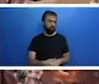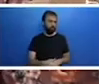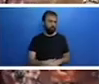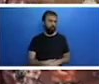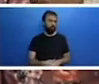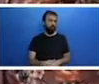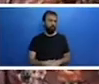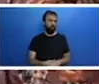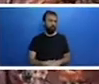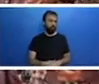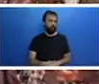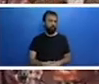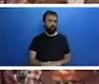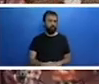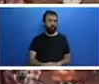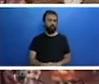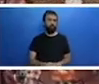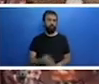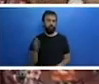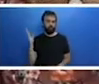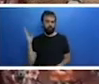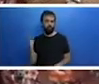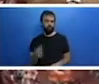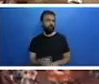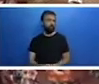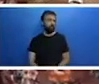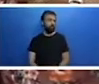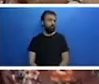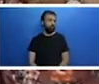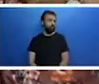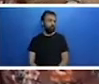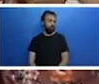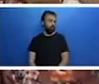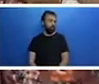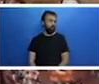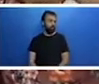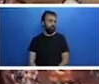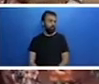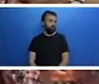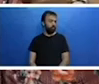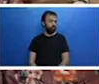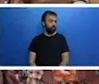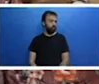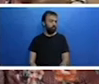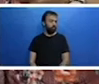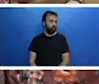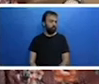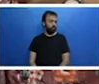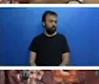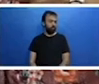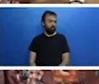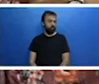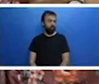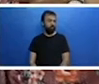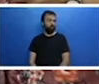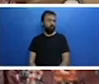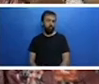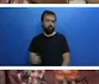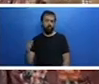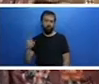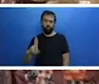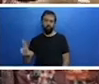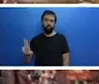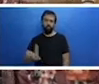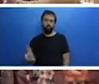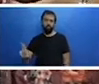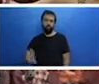Letícia Borges, que ela também estudou lá no Giuseppe, na nossa escola, a Jennifer Cristina também estudou, a Stefania Borges também, a Camila Almeida,